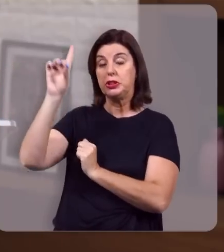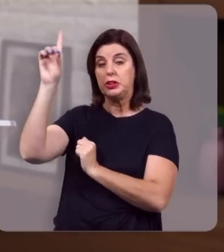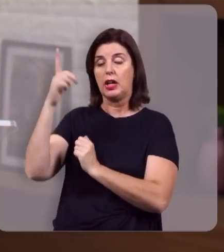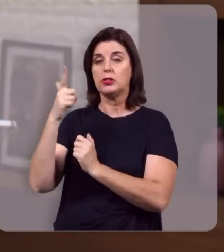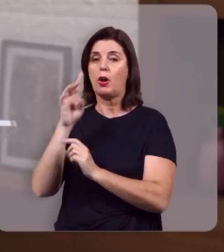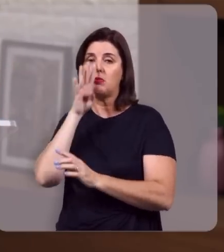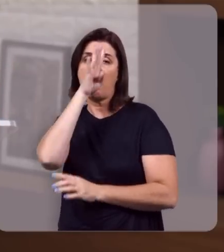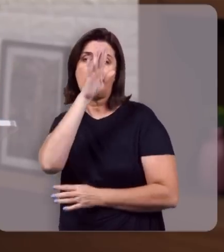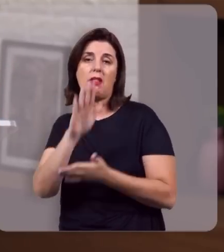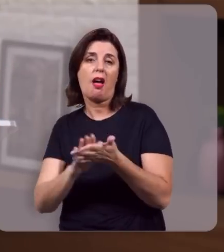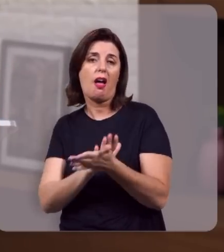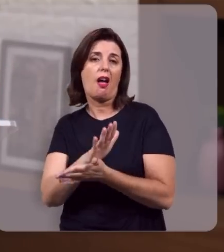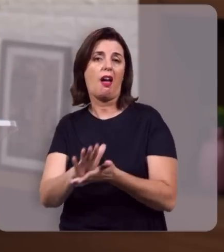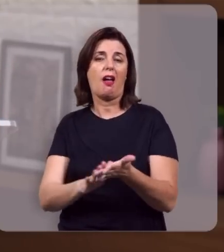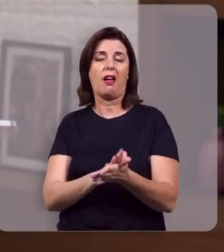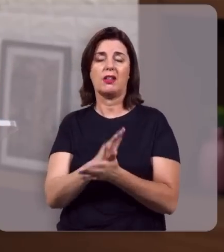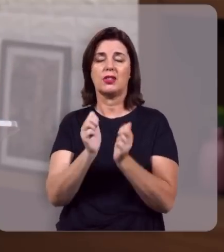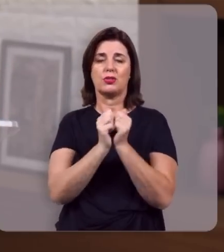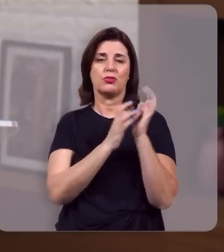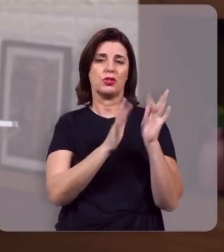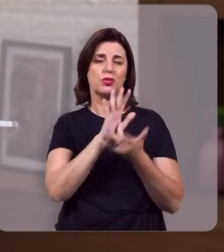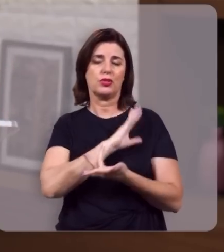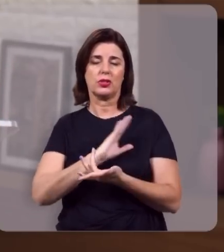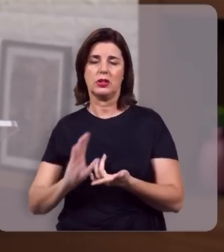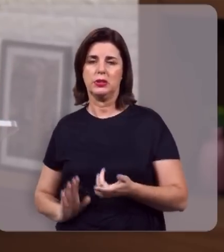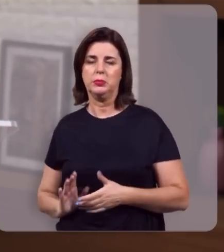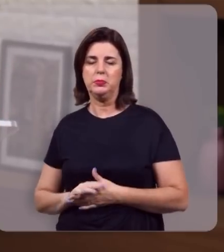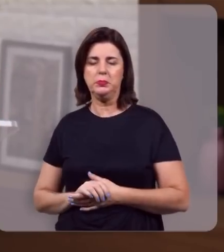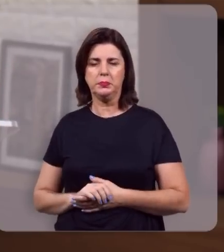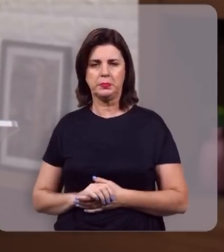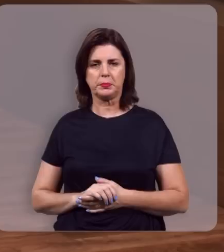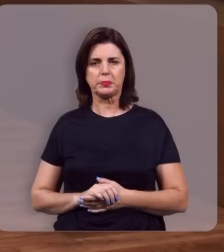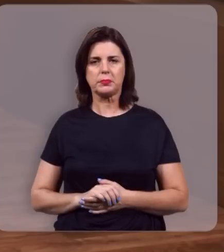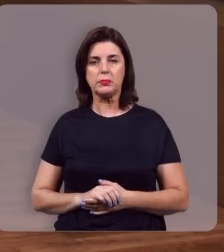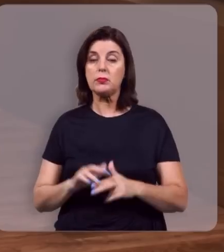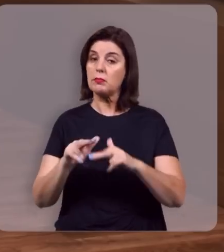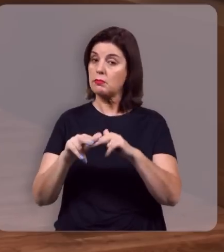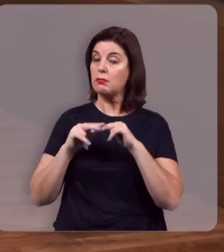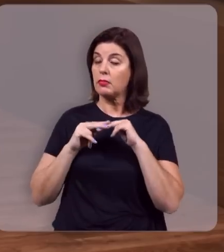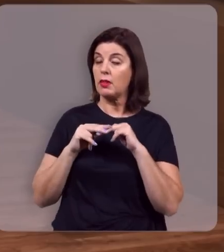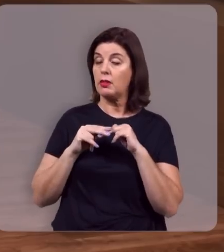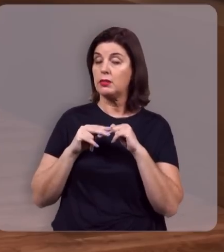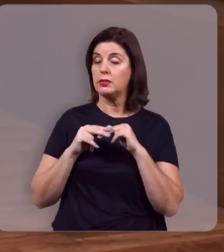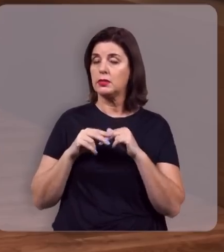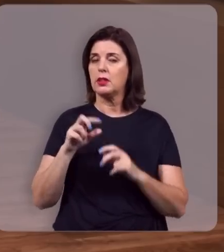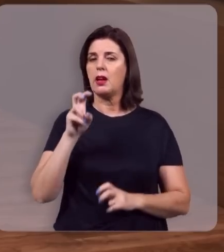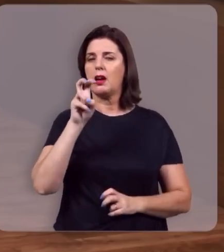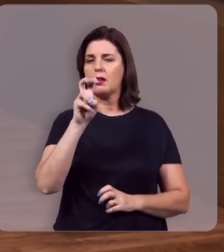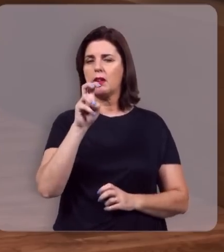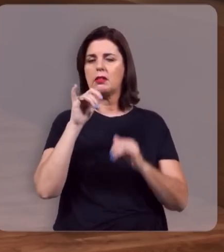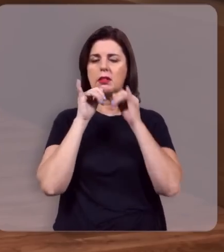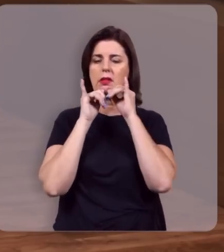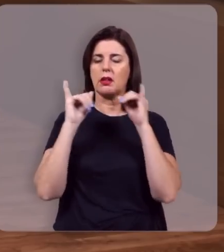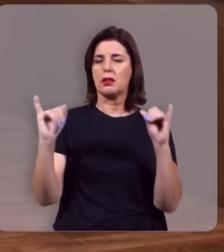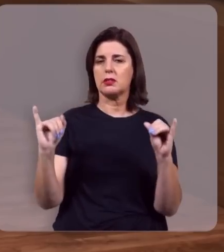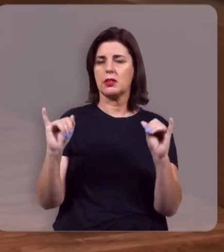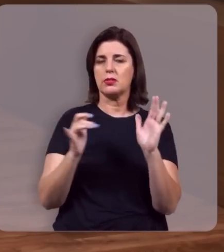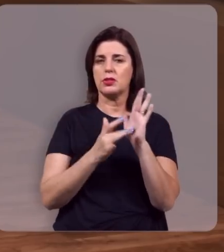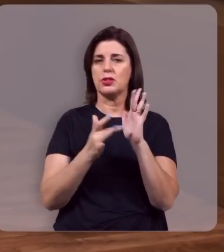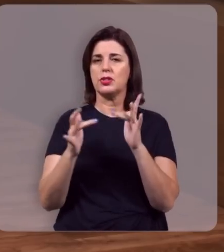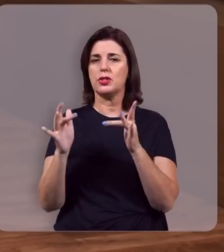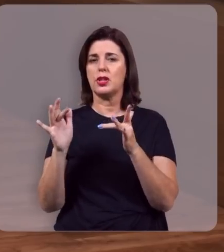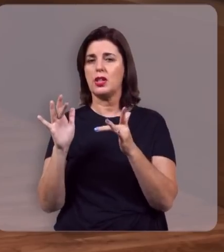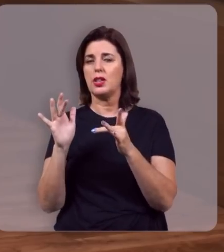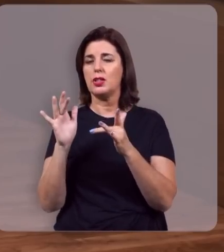nenhuma condenação a mais para aqueles que estão em Cristo Jesus, nosso Senhor. Portanto, A quinta declaração é: aos que Deus